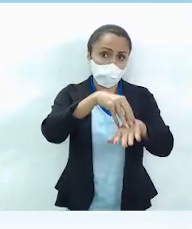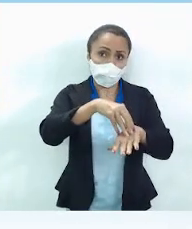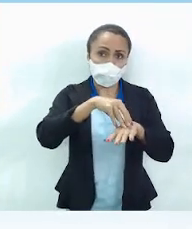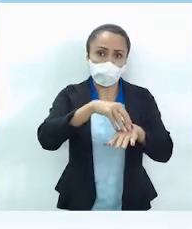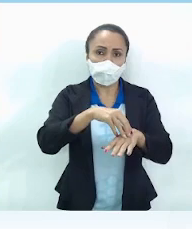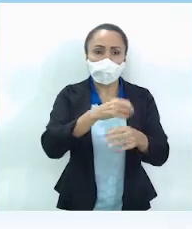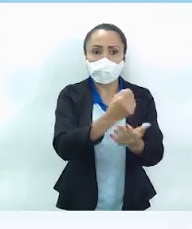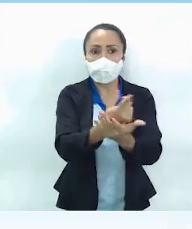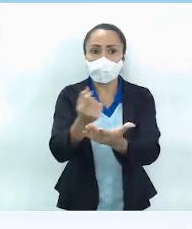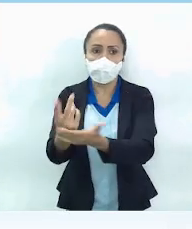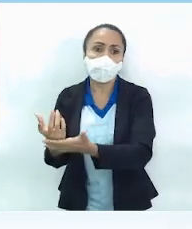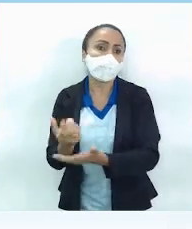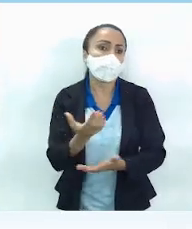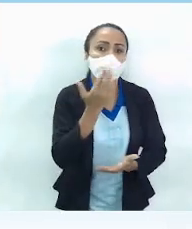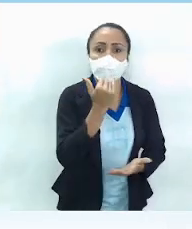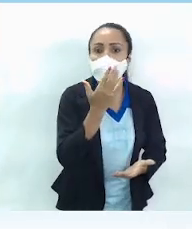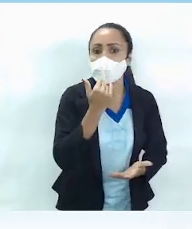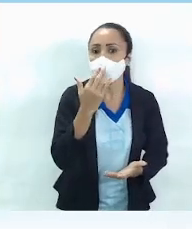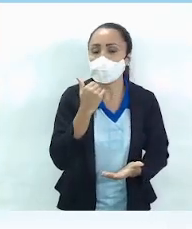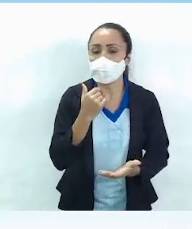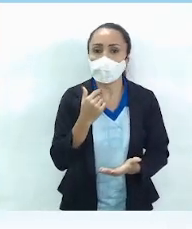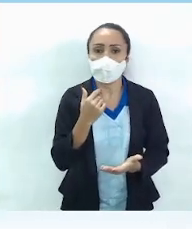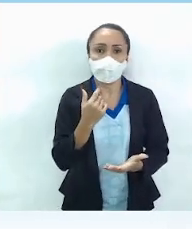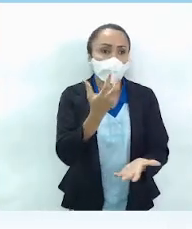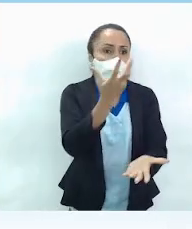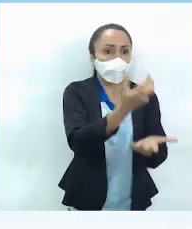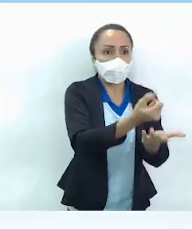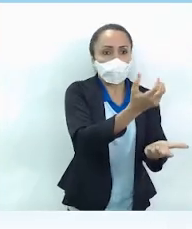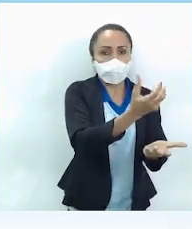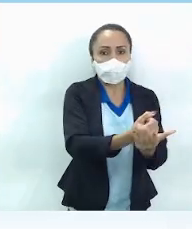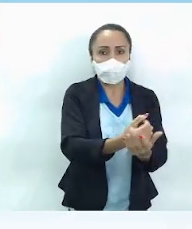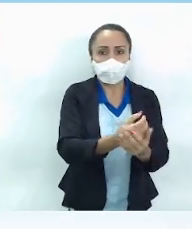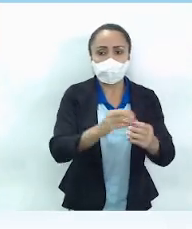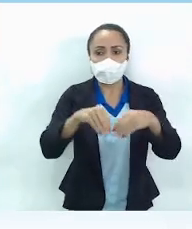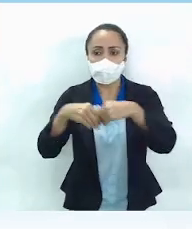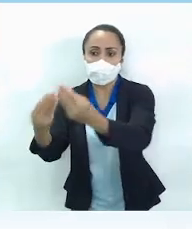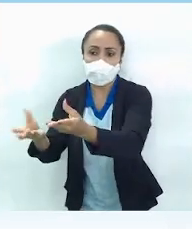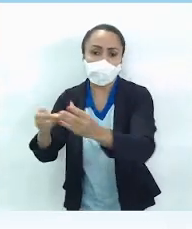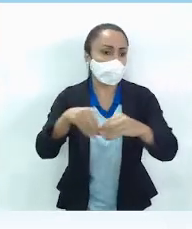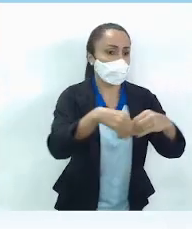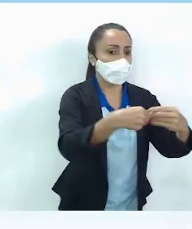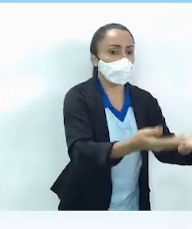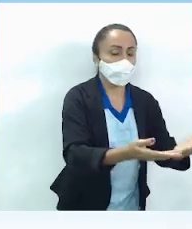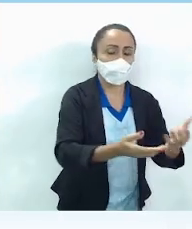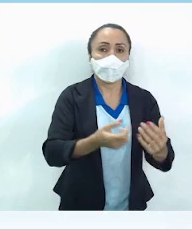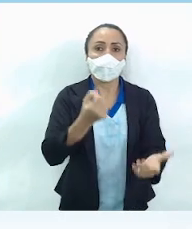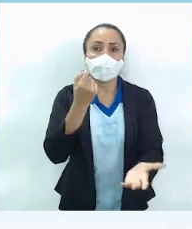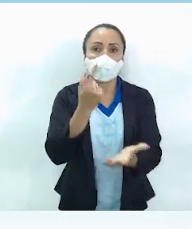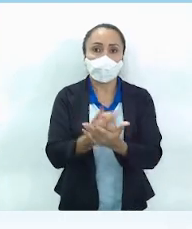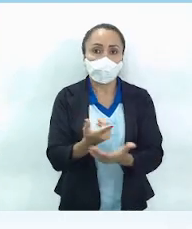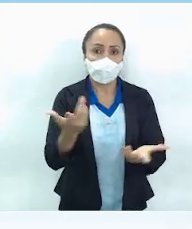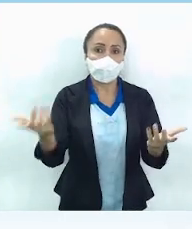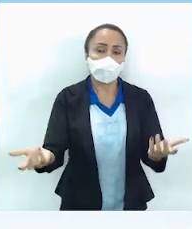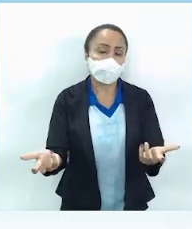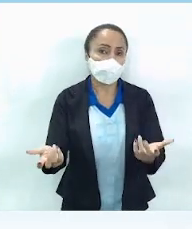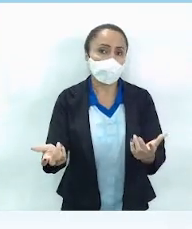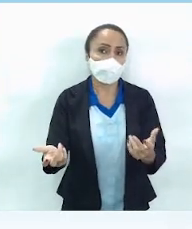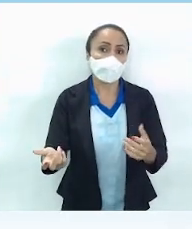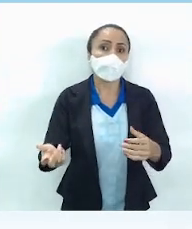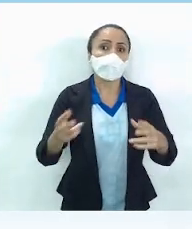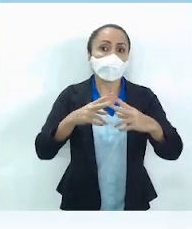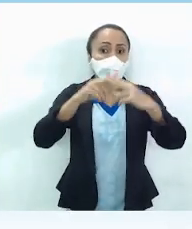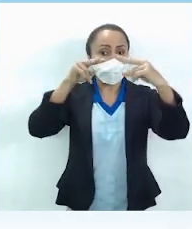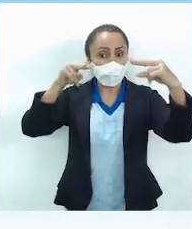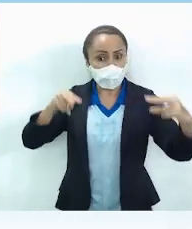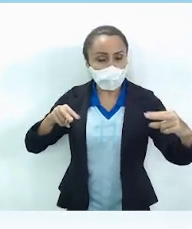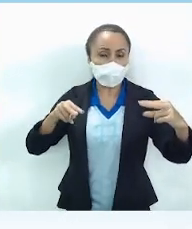de alimento, aplicativos de entrega, aplicativos de compras online, tudo isso era